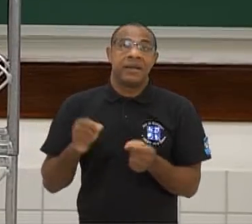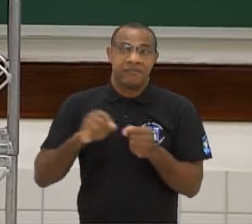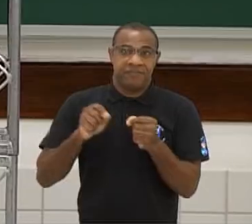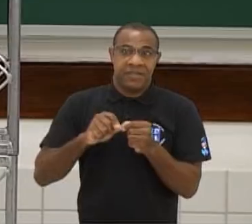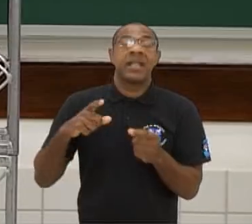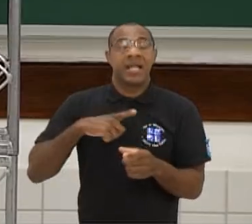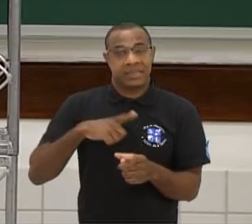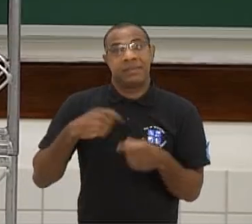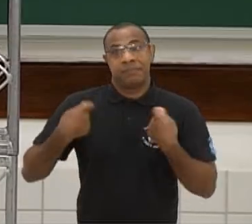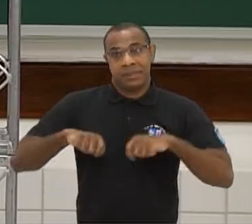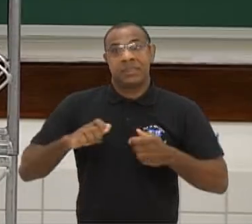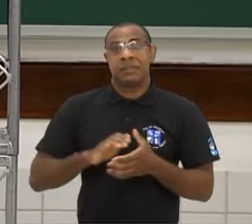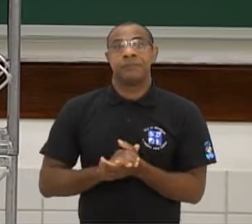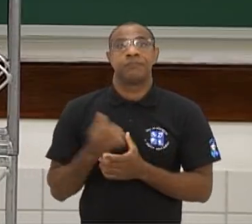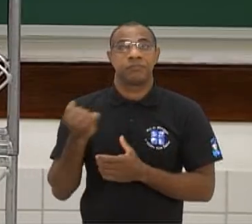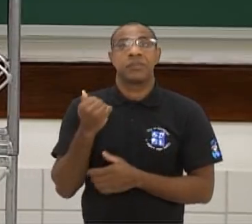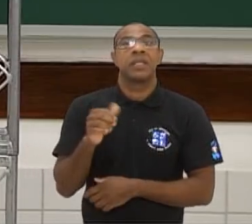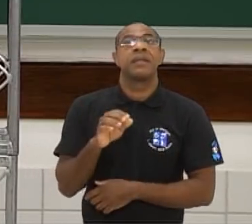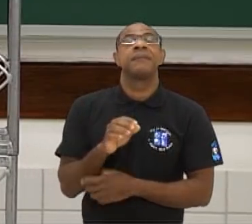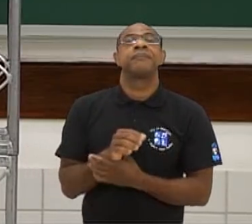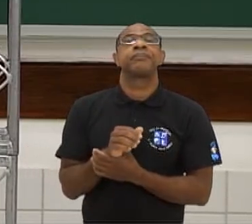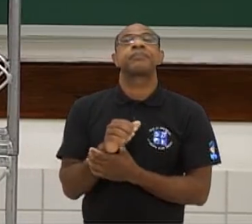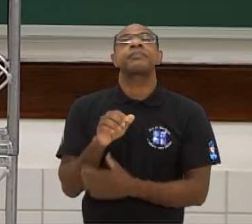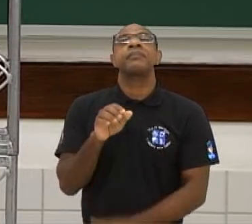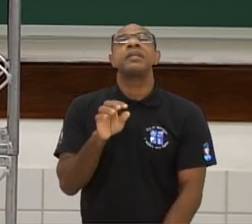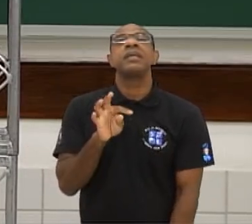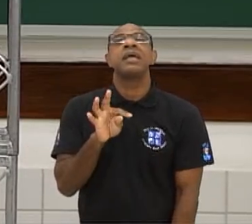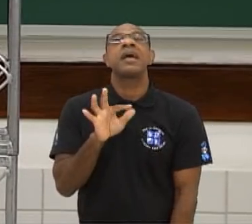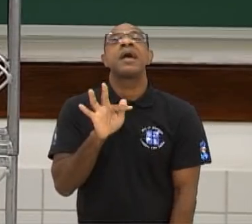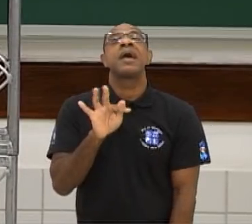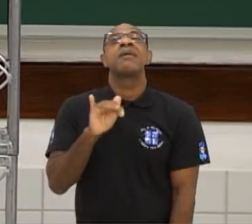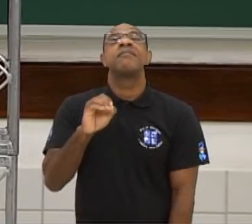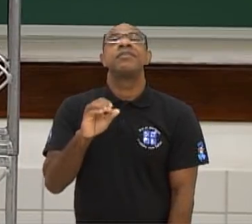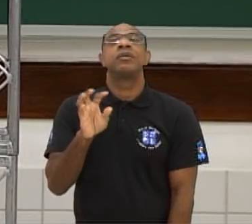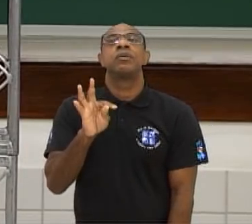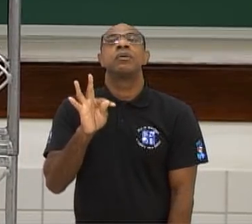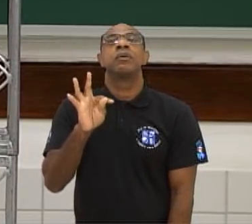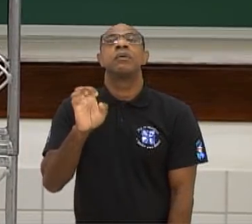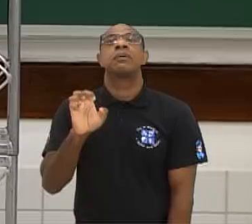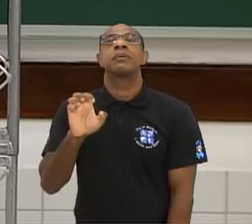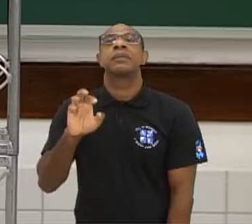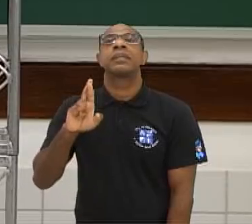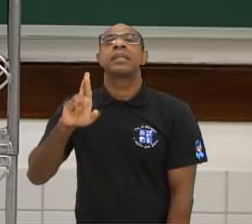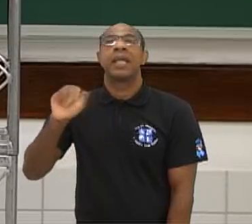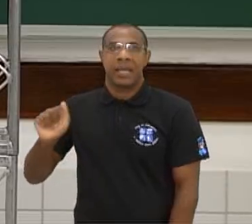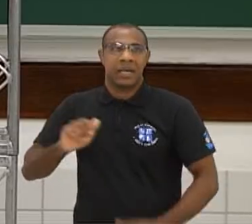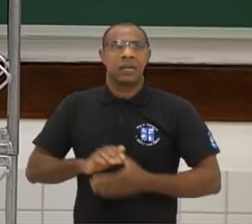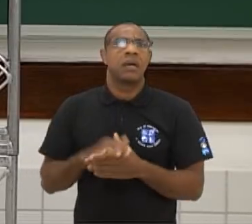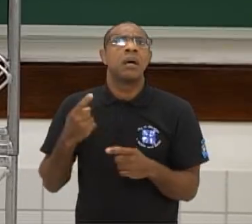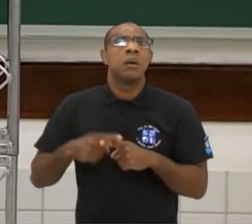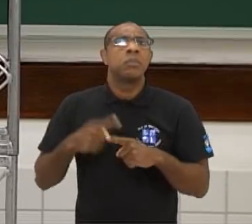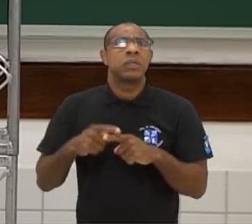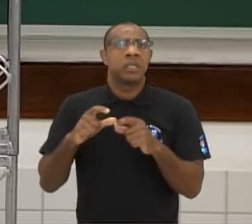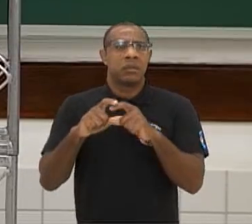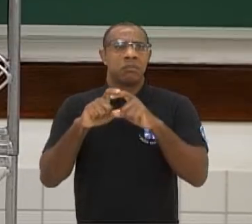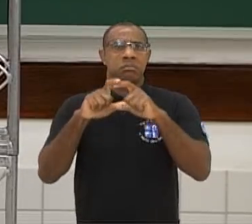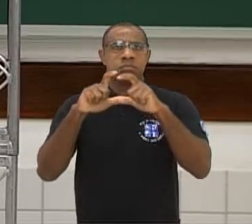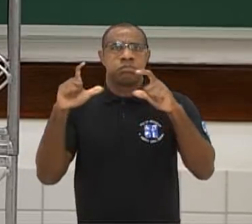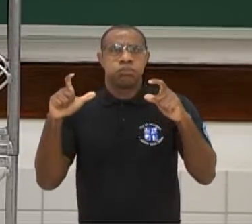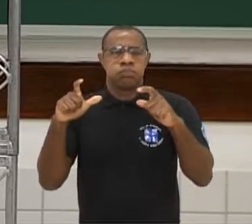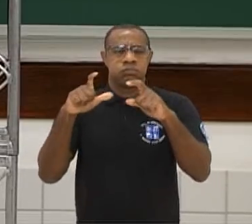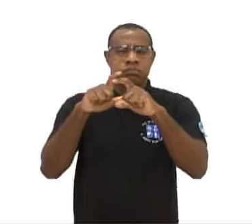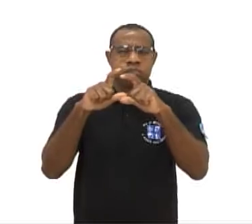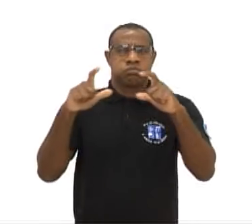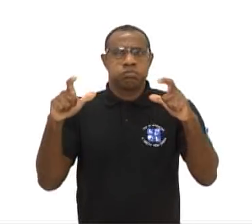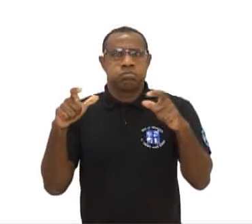a ter essa fiação terra. Bom, mas por que tem esses tamanhos diferentes aqui, professor?